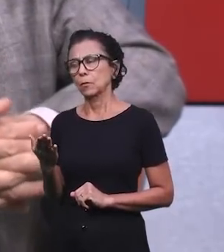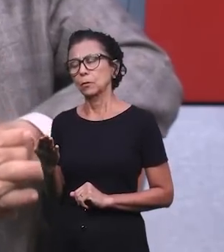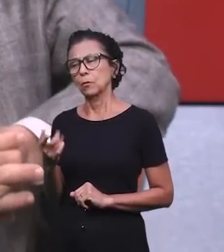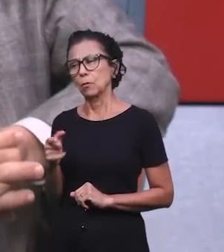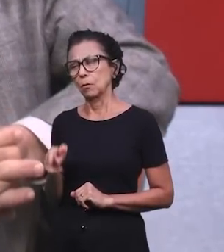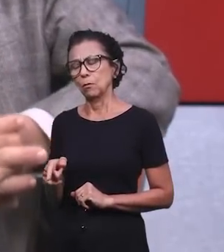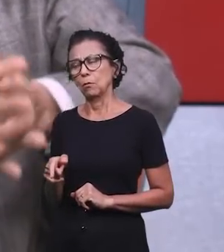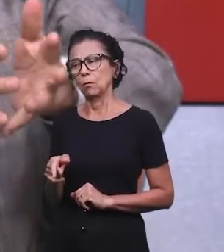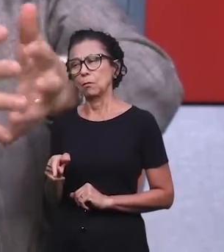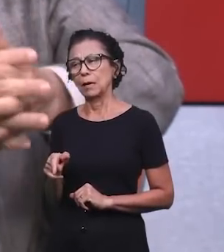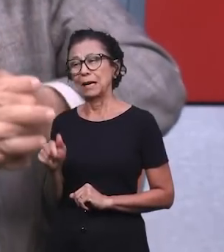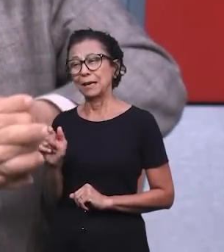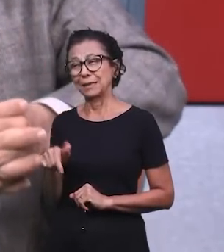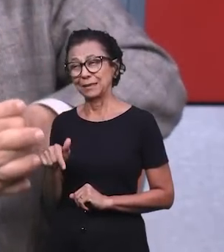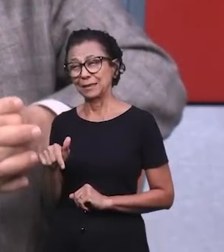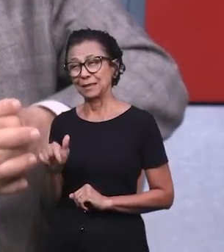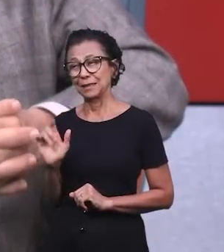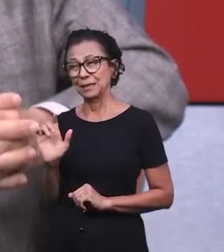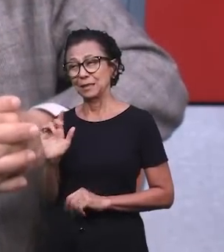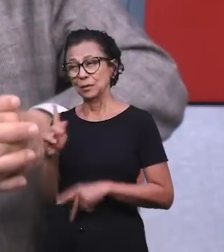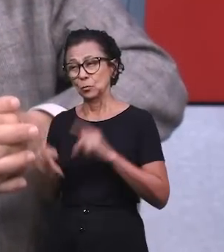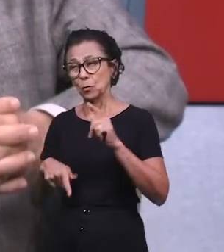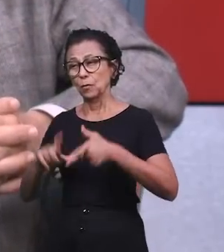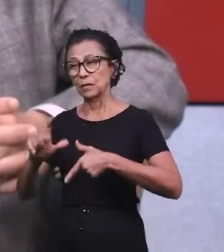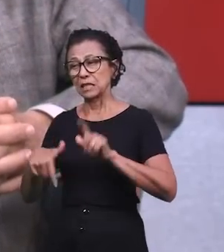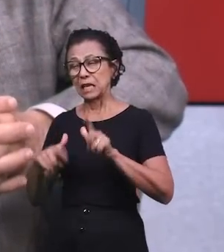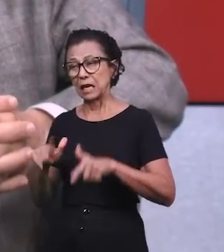fé que estava naquele homem.